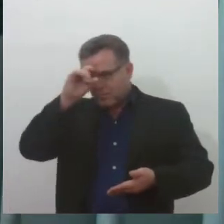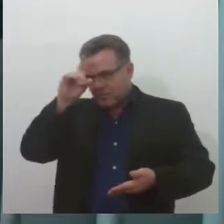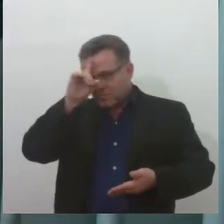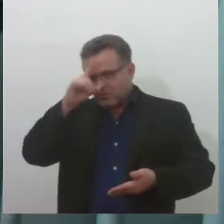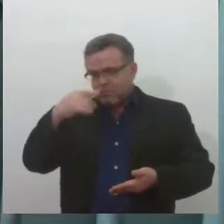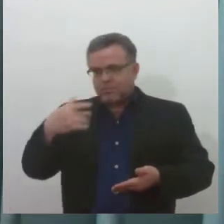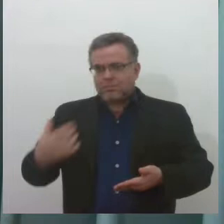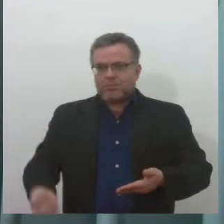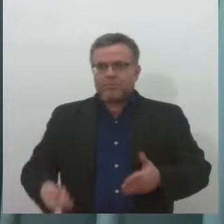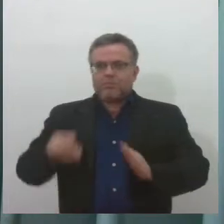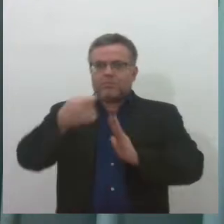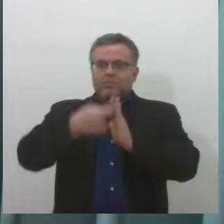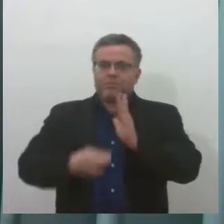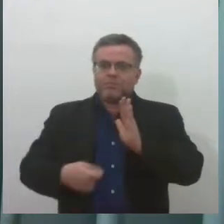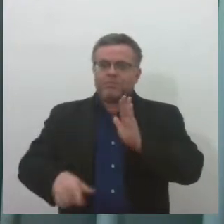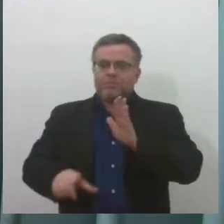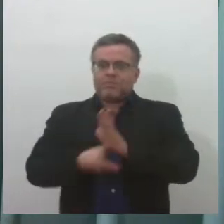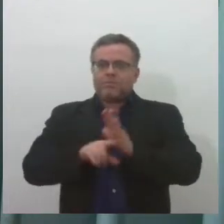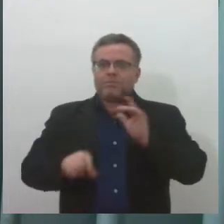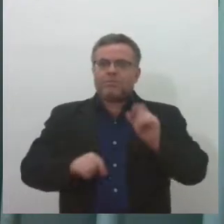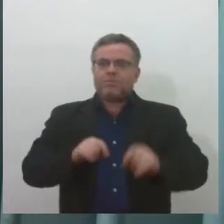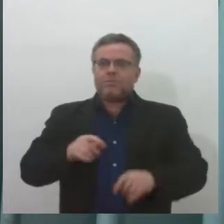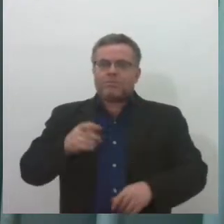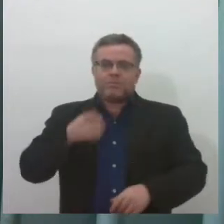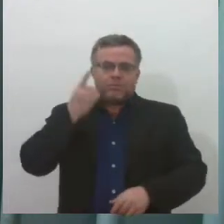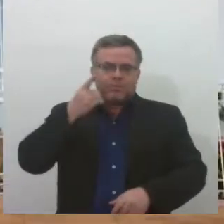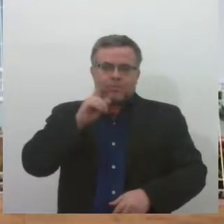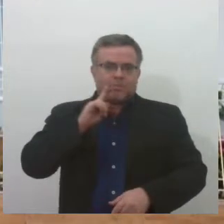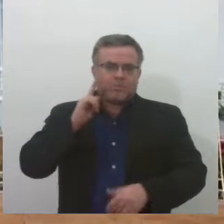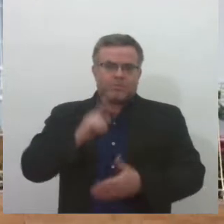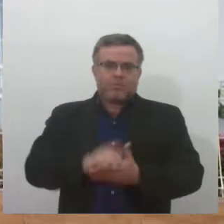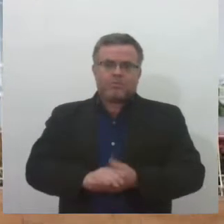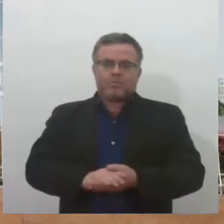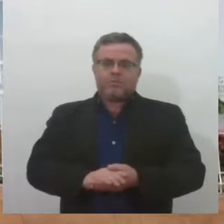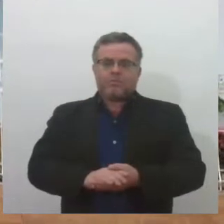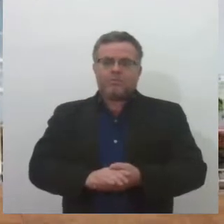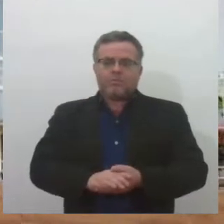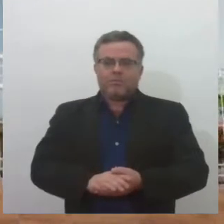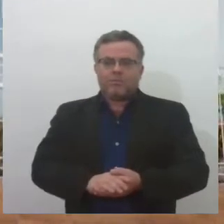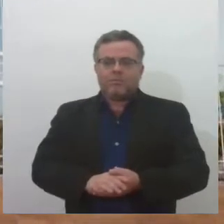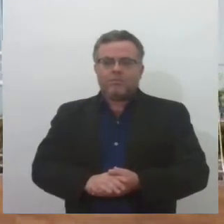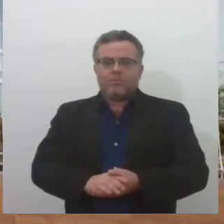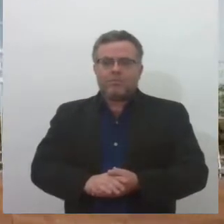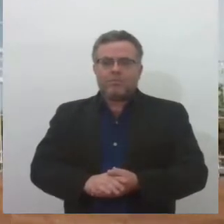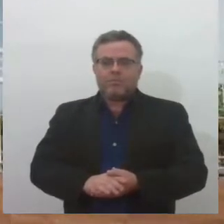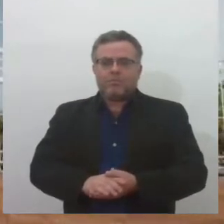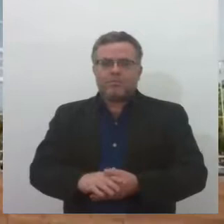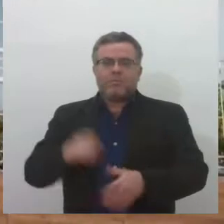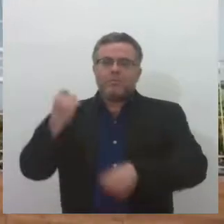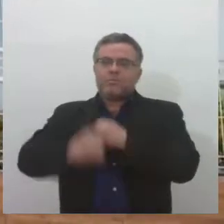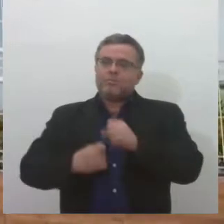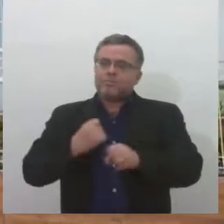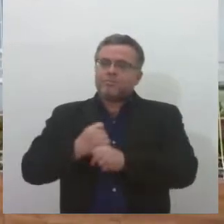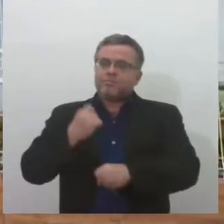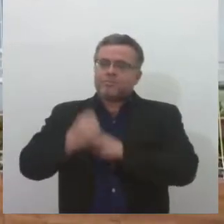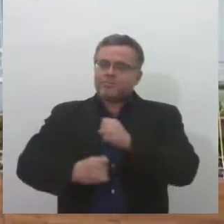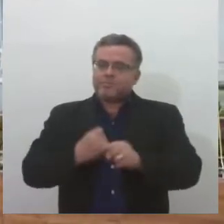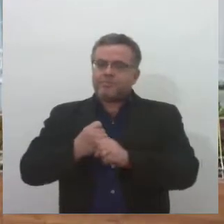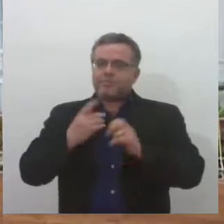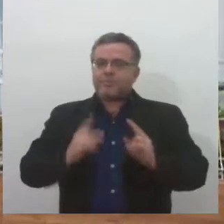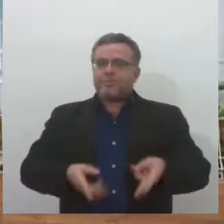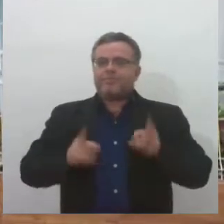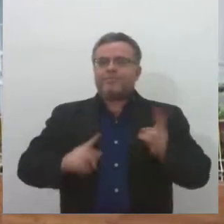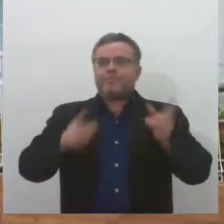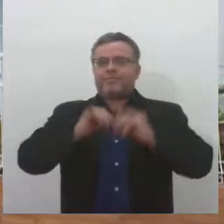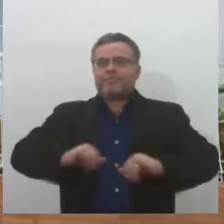texto é de autoria da deputada estadual Goretti Reis E durante todo o ano o banco de leite de Sergipe